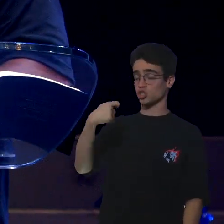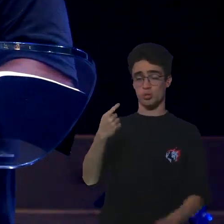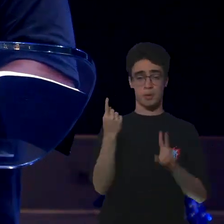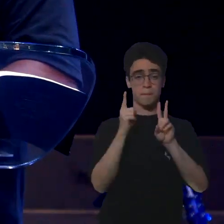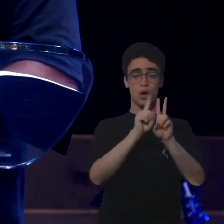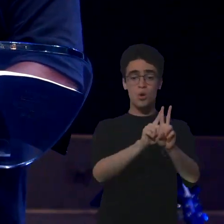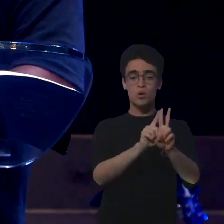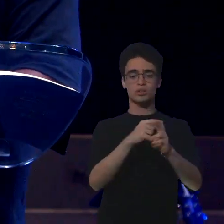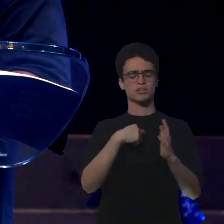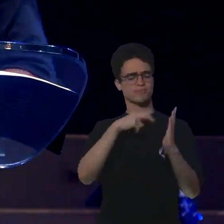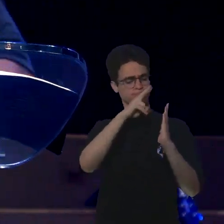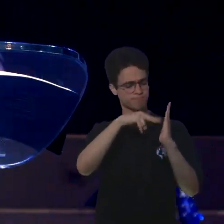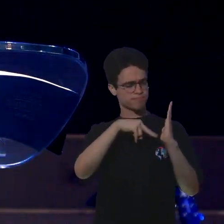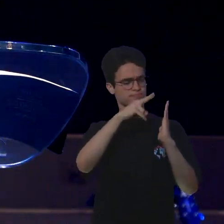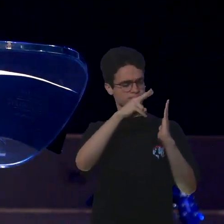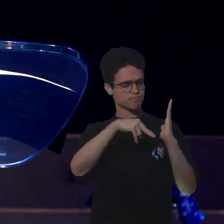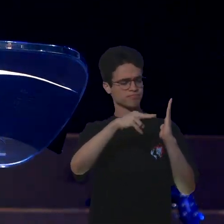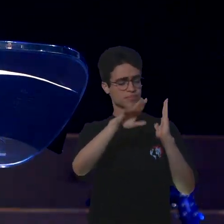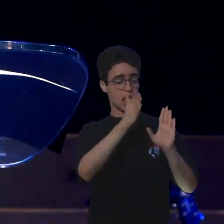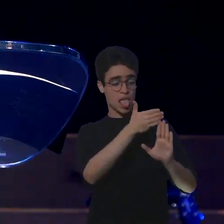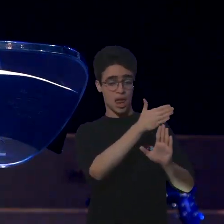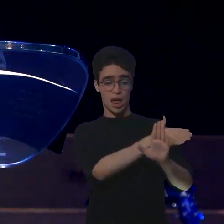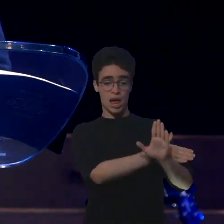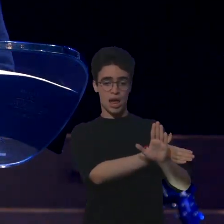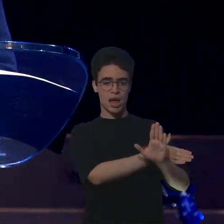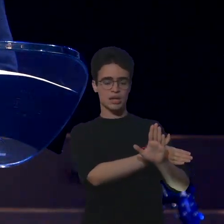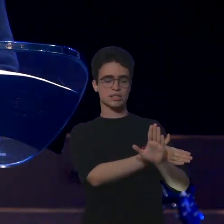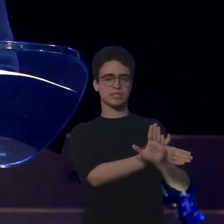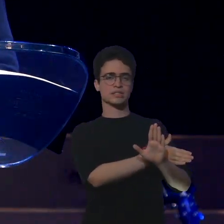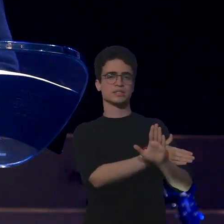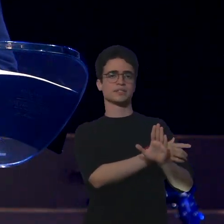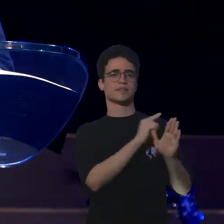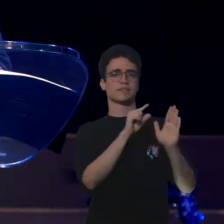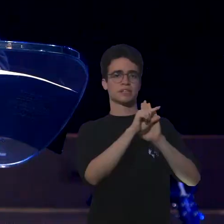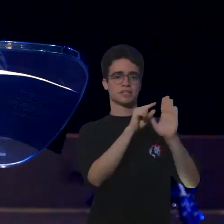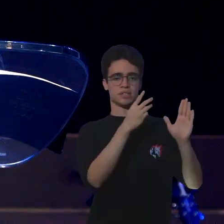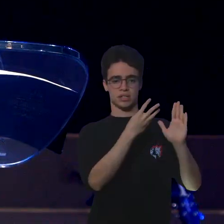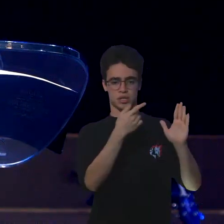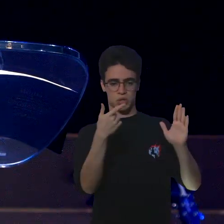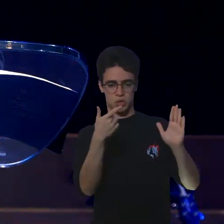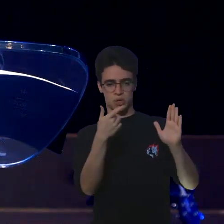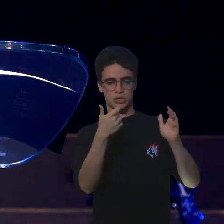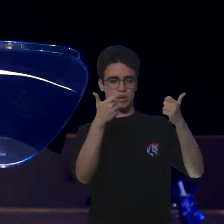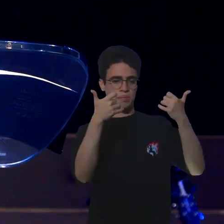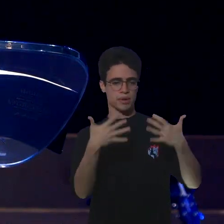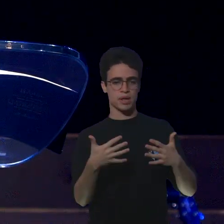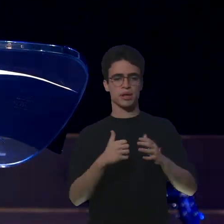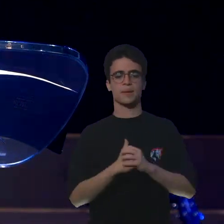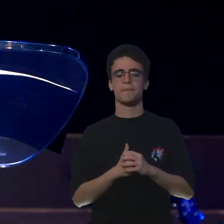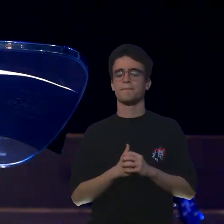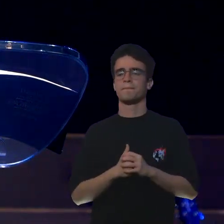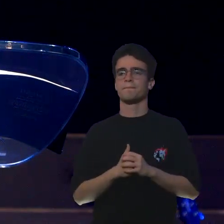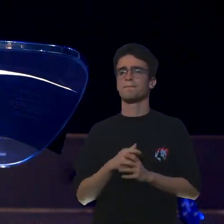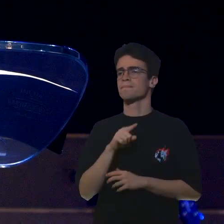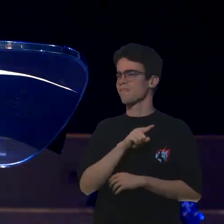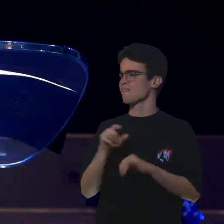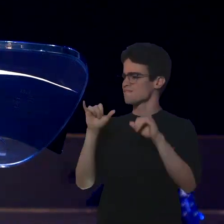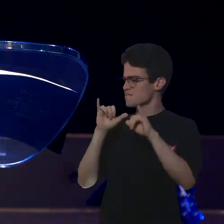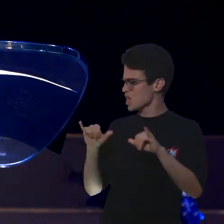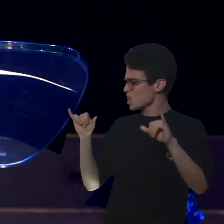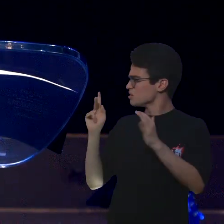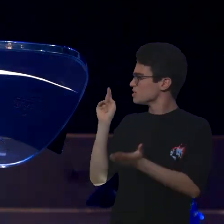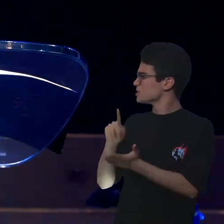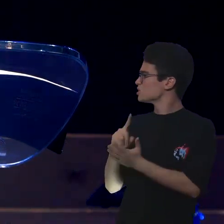lendo, e antes mesmo de chegar no verso 32, que vai falar, disseram um ao outro, não ardia o